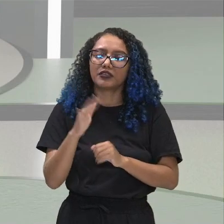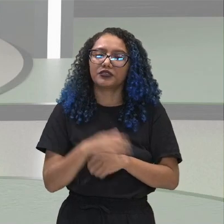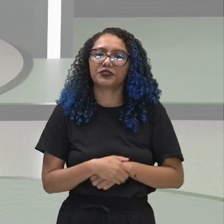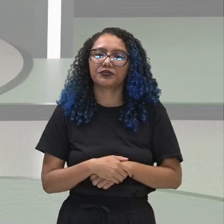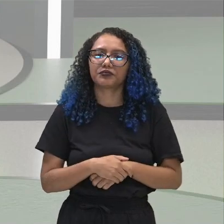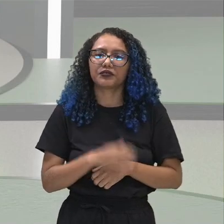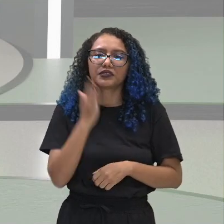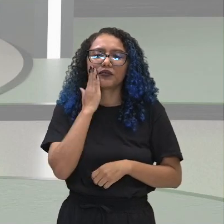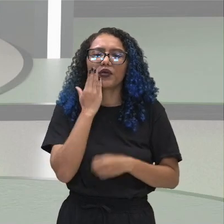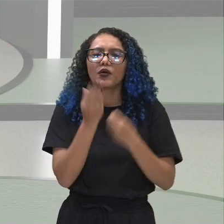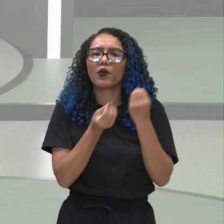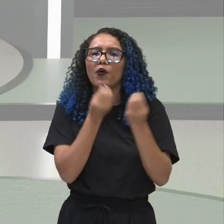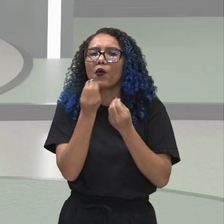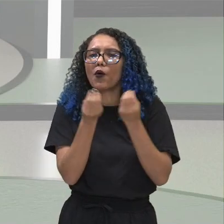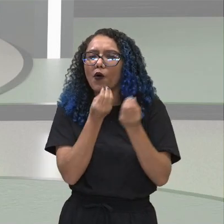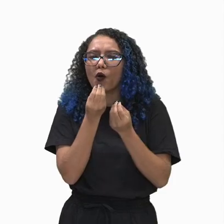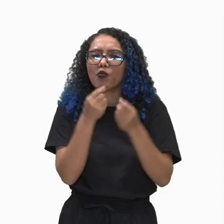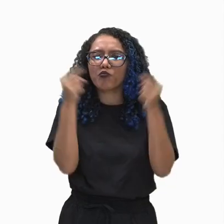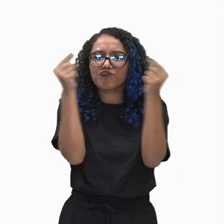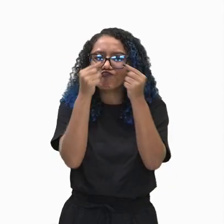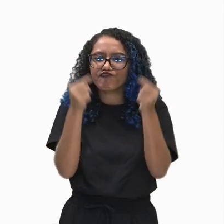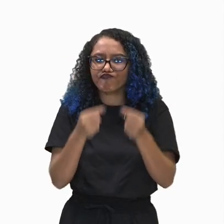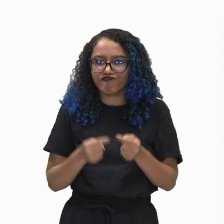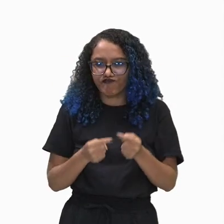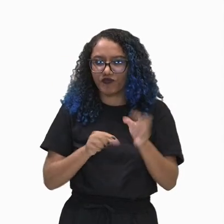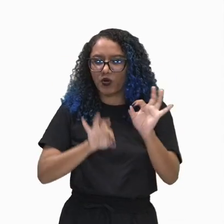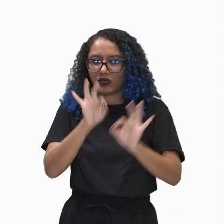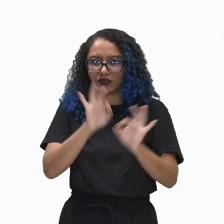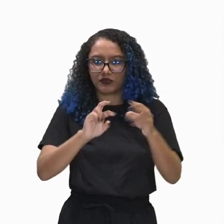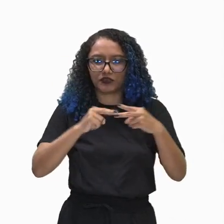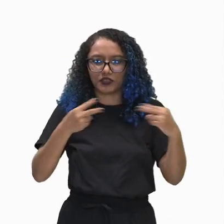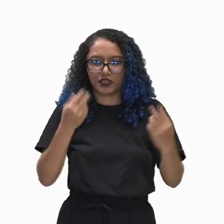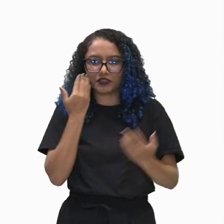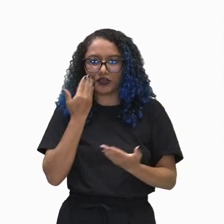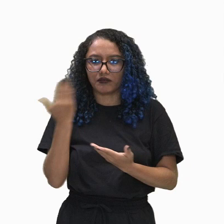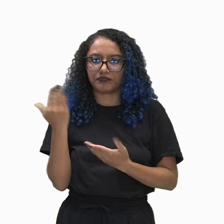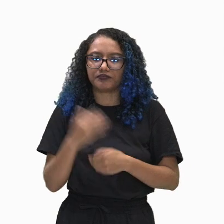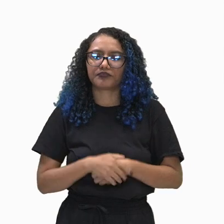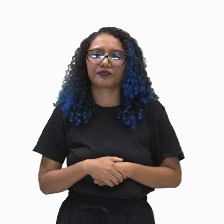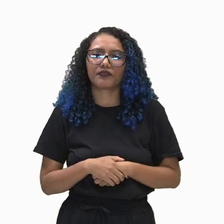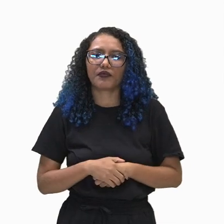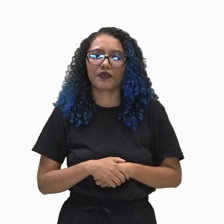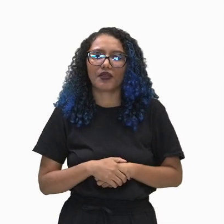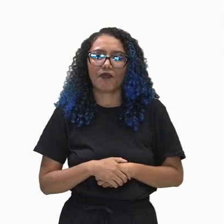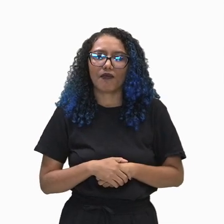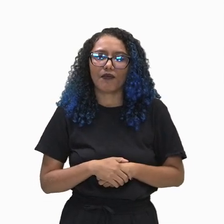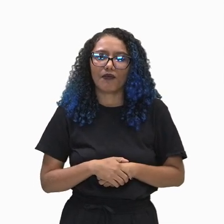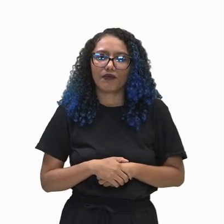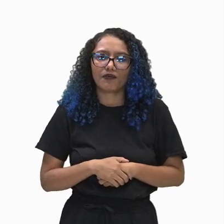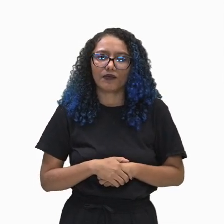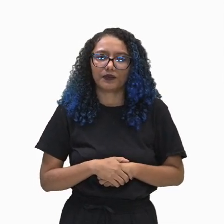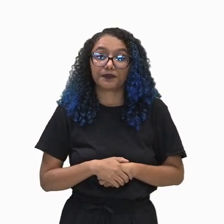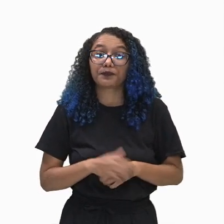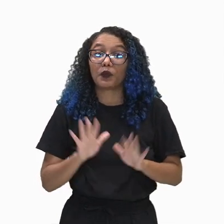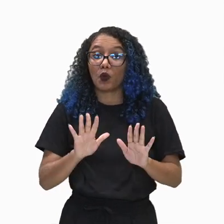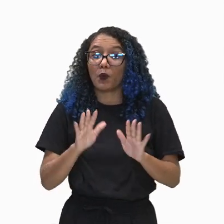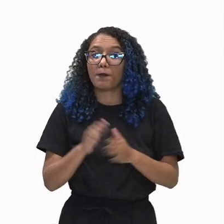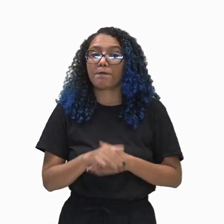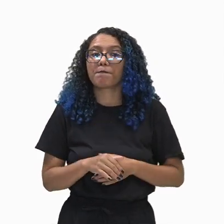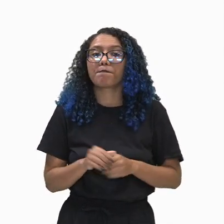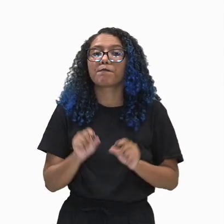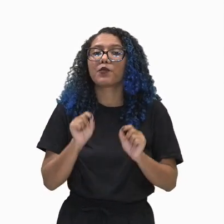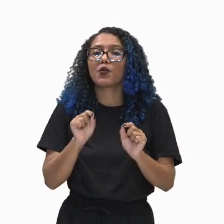código genético, que nós veremos a seguir. Primeiro, temos que relembrar, mais uma vez,